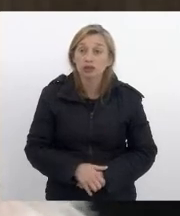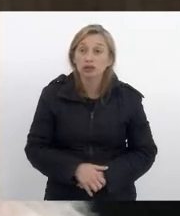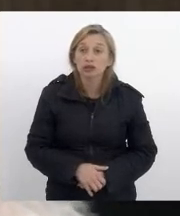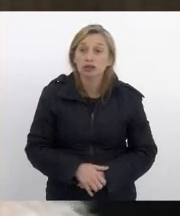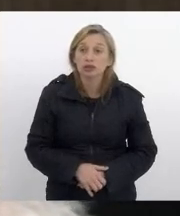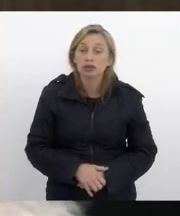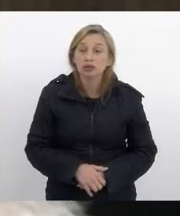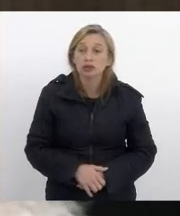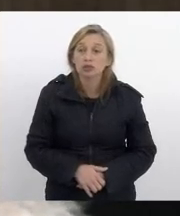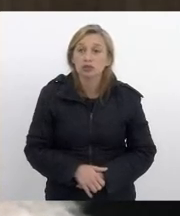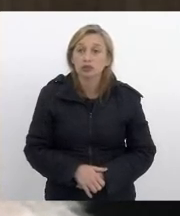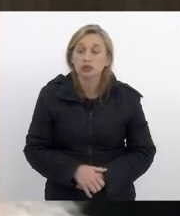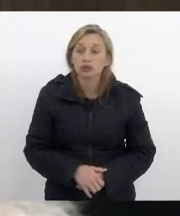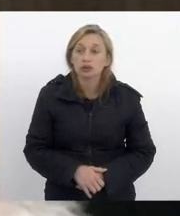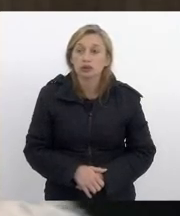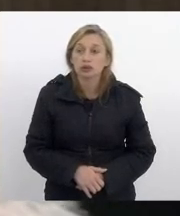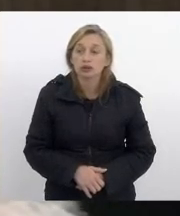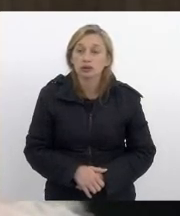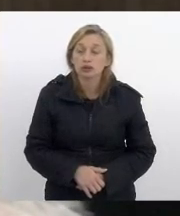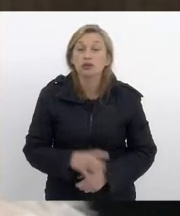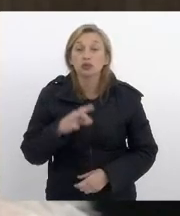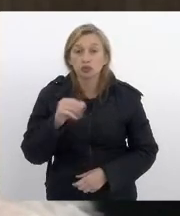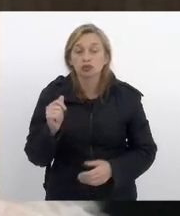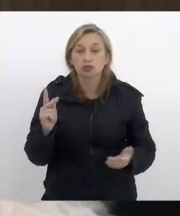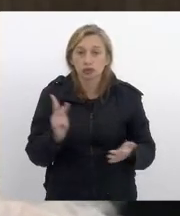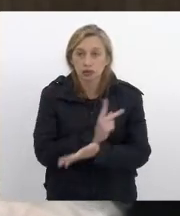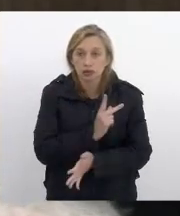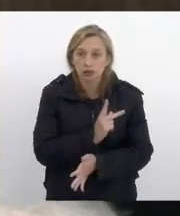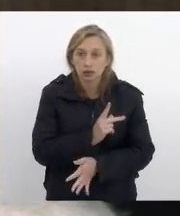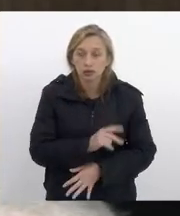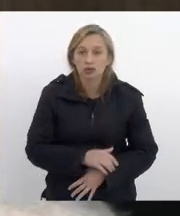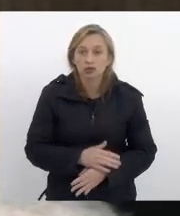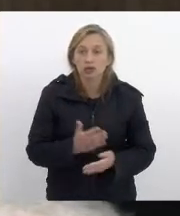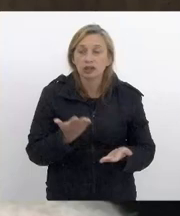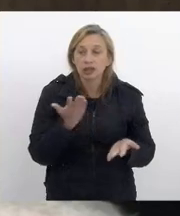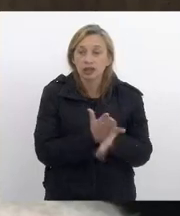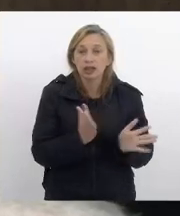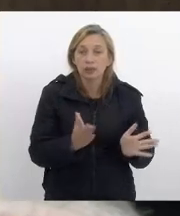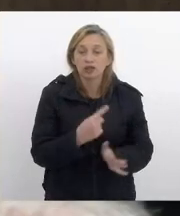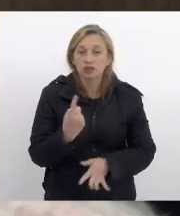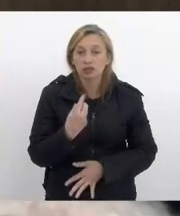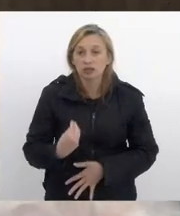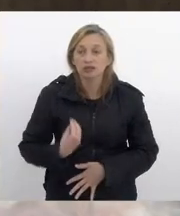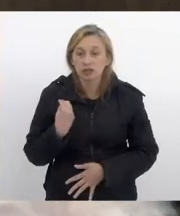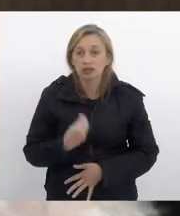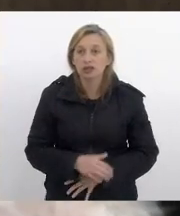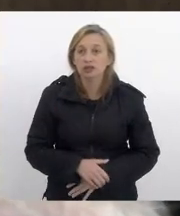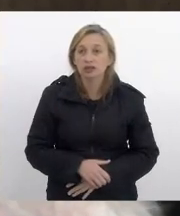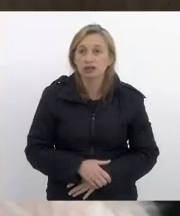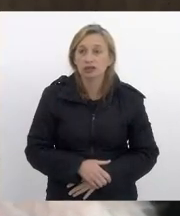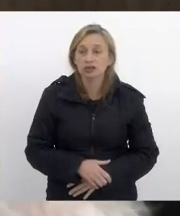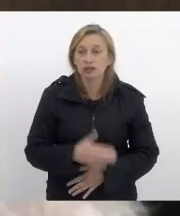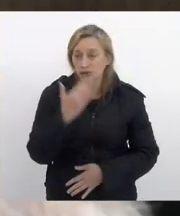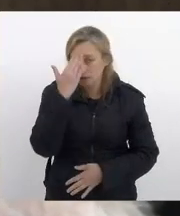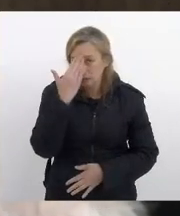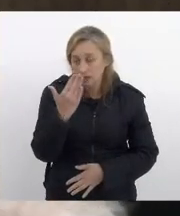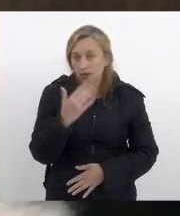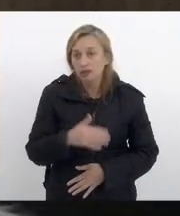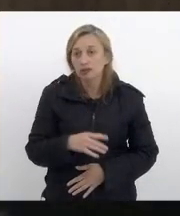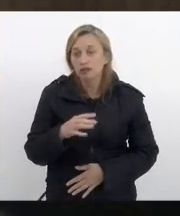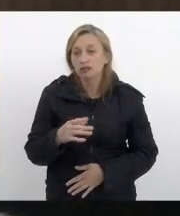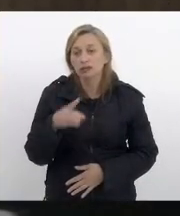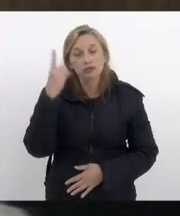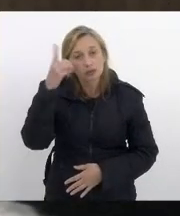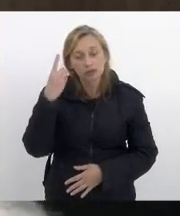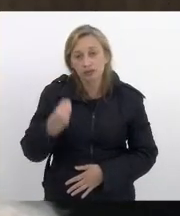Lembrar que nós, tudo que está acontecendo, que estão acabando com a nossa dignidade, e o meu muito obrigado aos deputados que